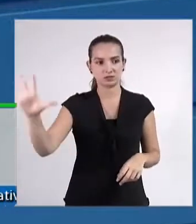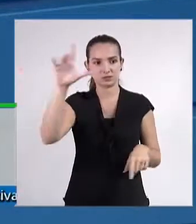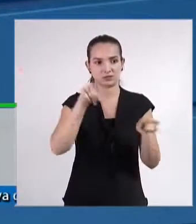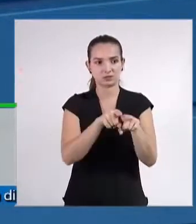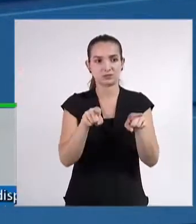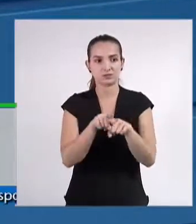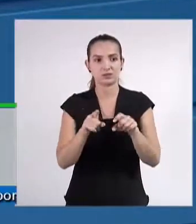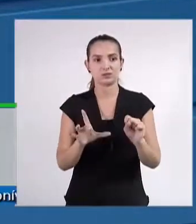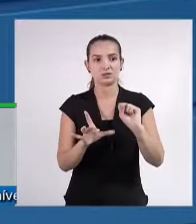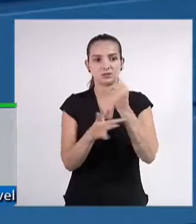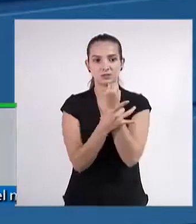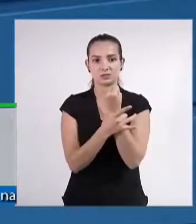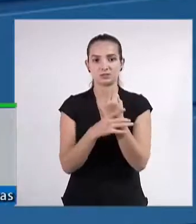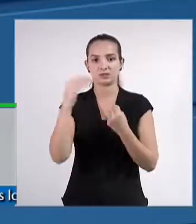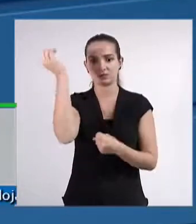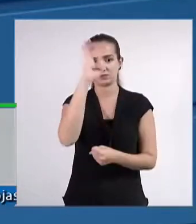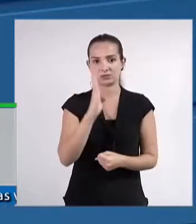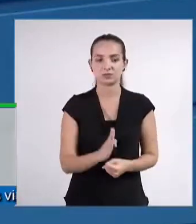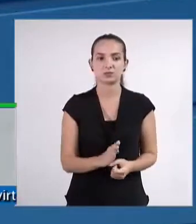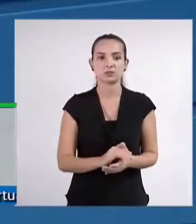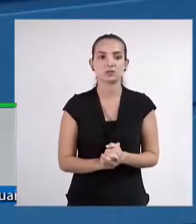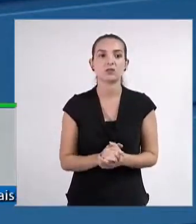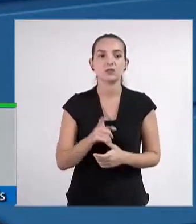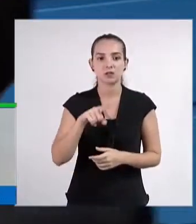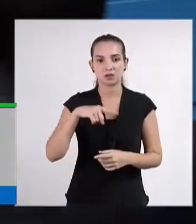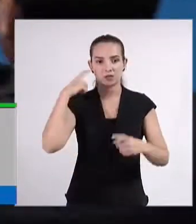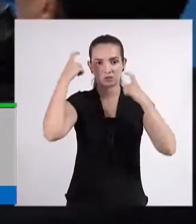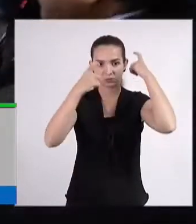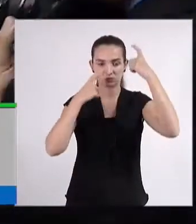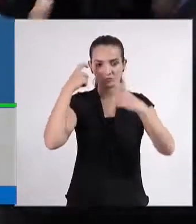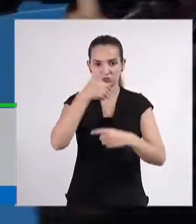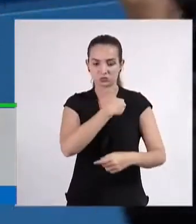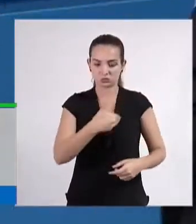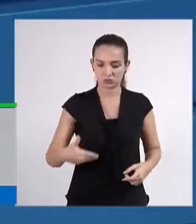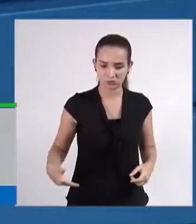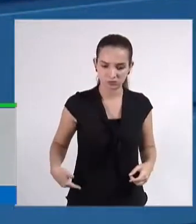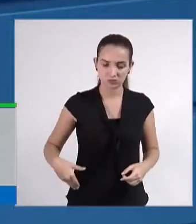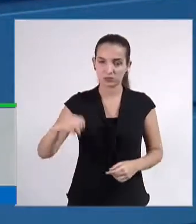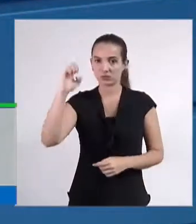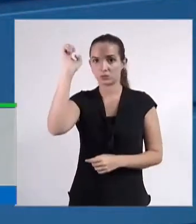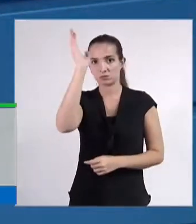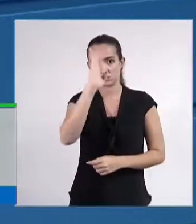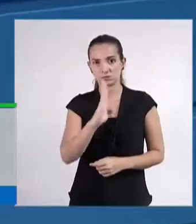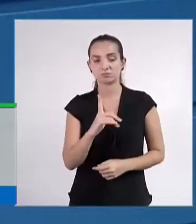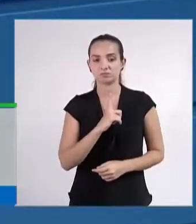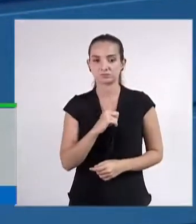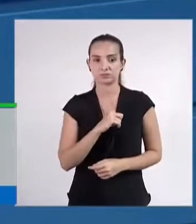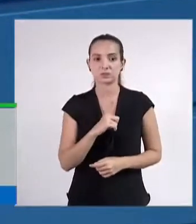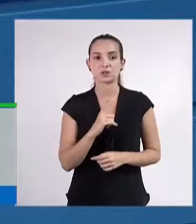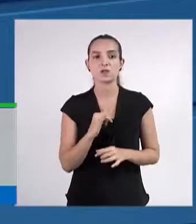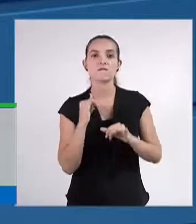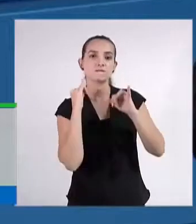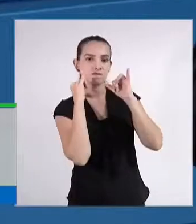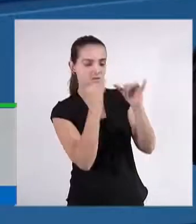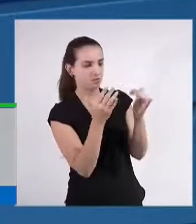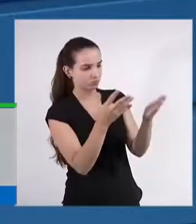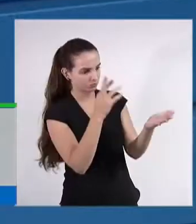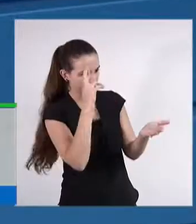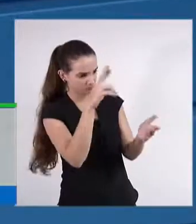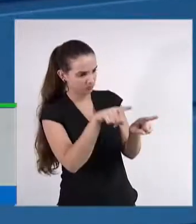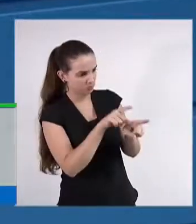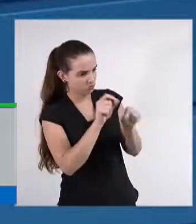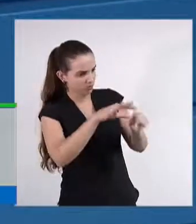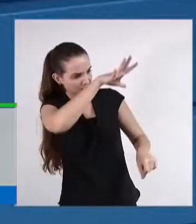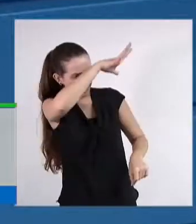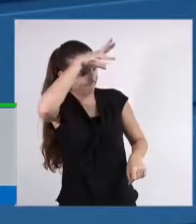da segurança nacional. É uma preocupação que o governo brasileiro tem. Informar a Vossa Excelência que a Amazônia